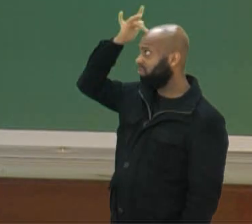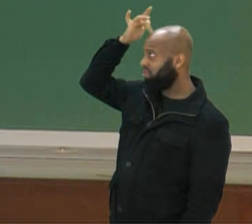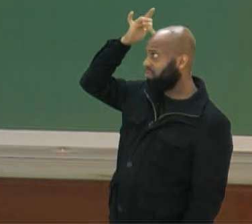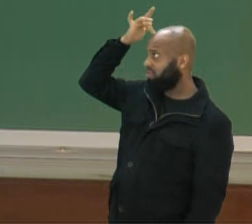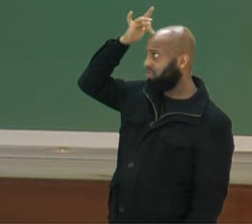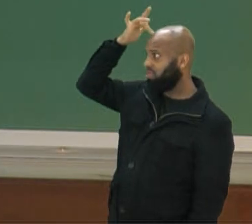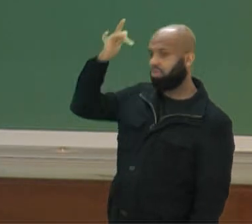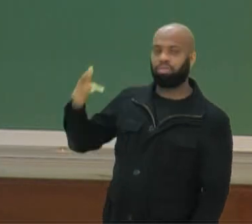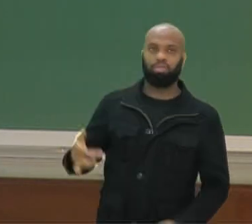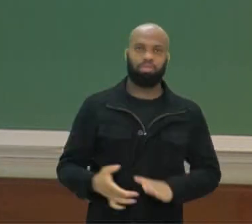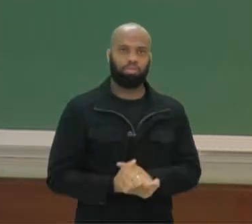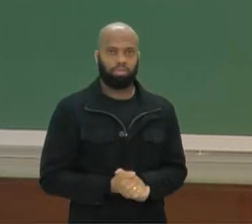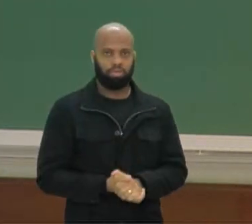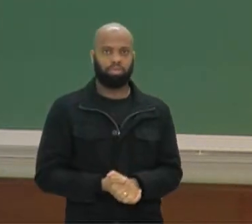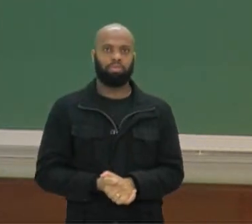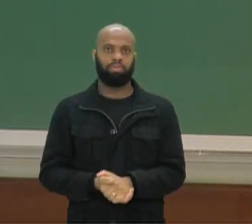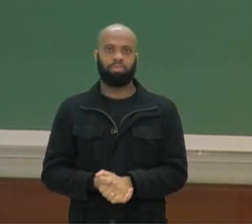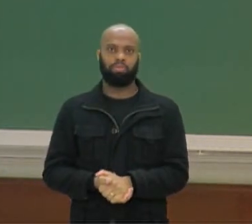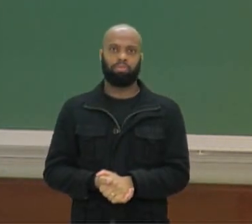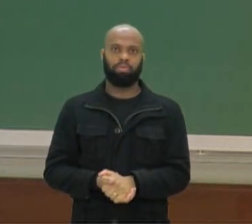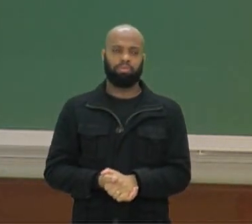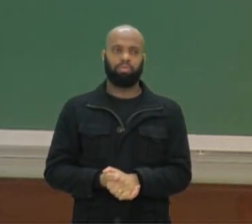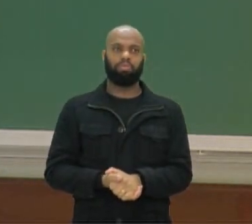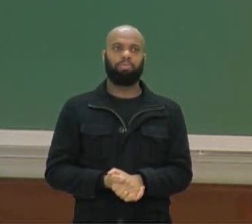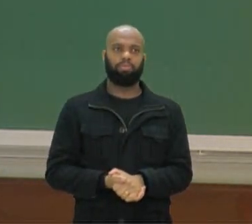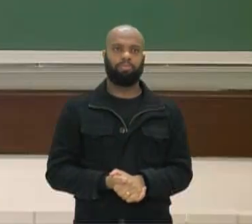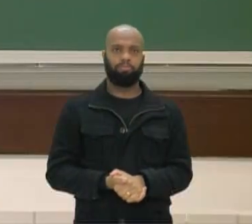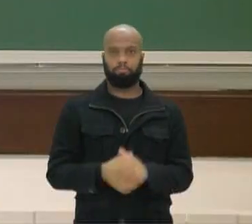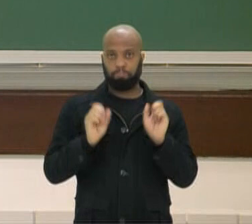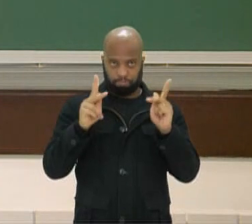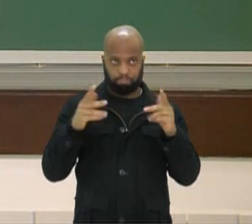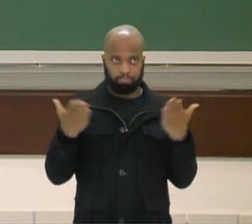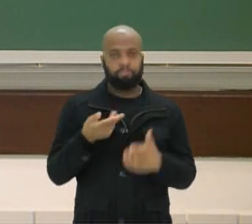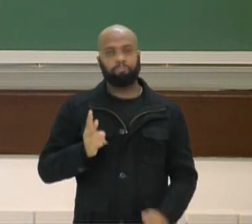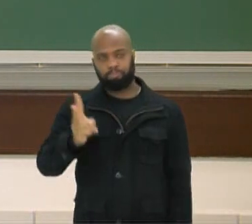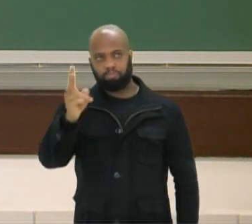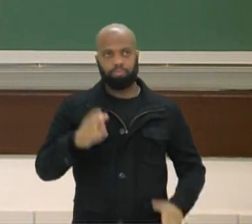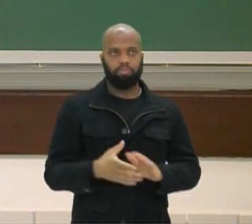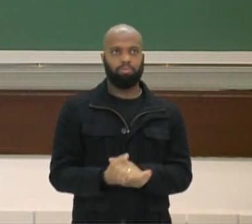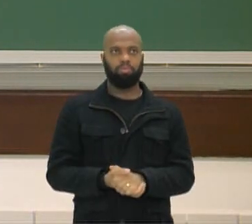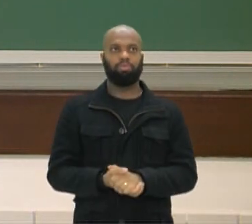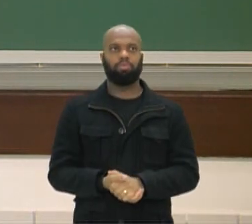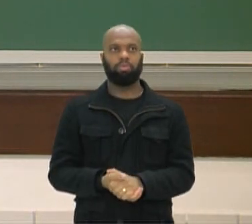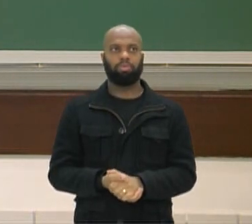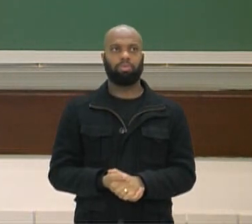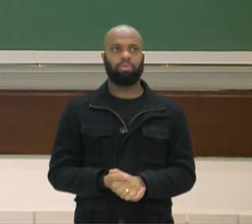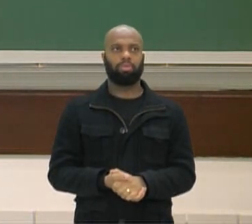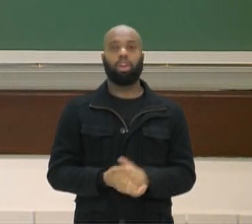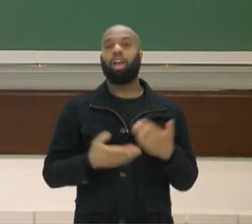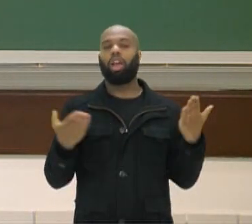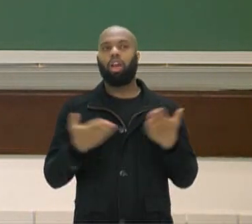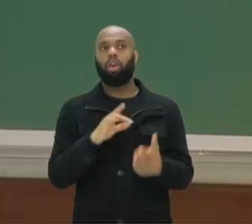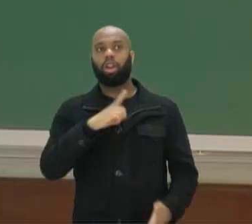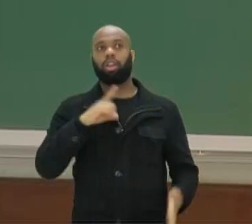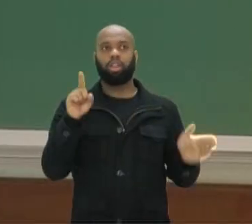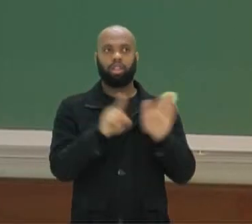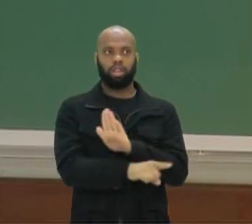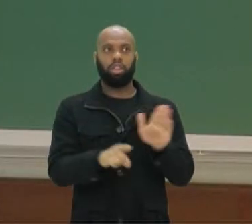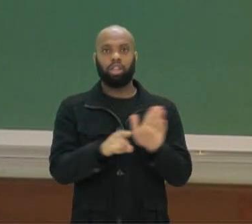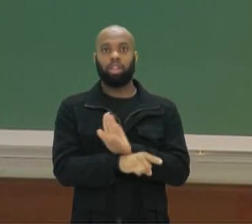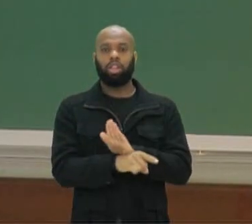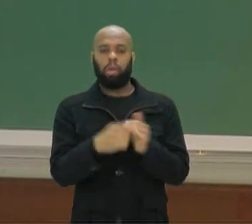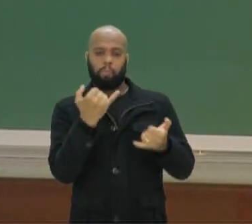entender nada. Né? Beleza. Vamos continuar praticando. Agora sim, uma questão estilo